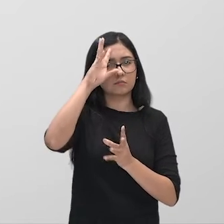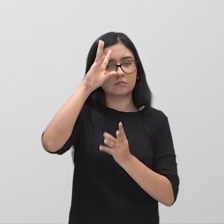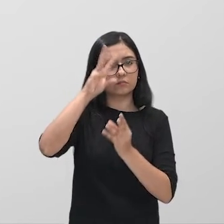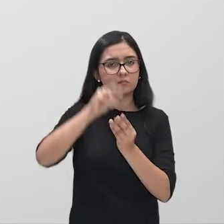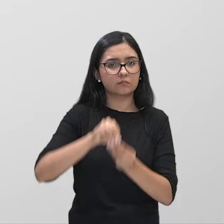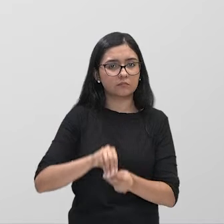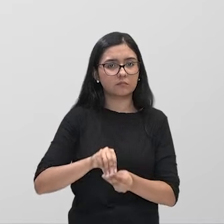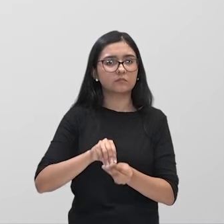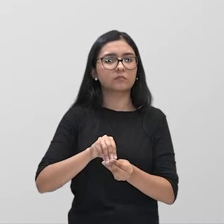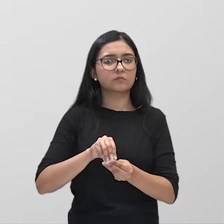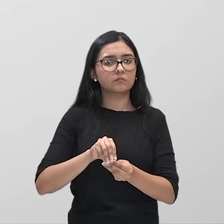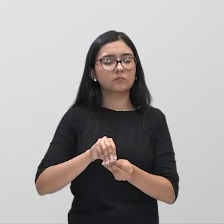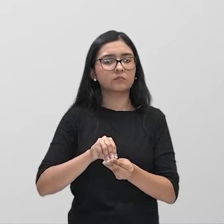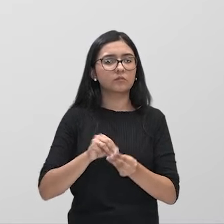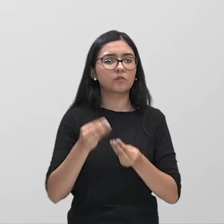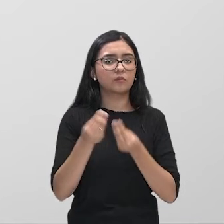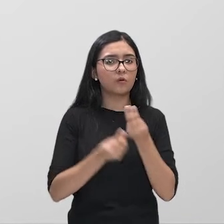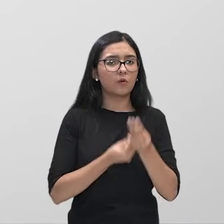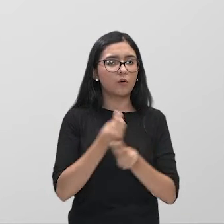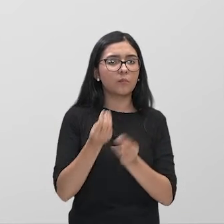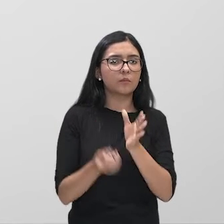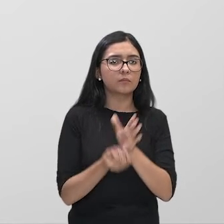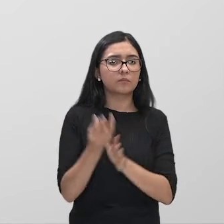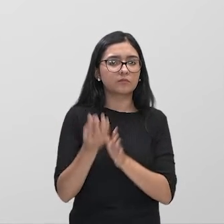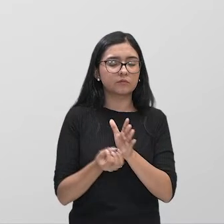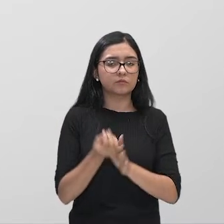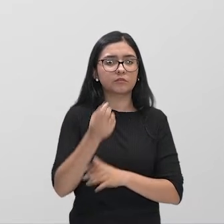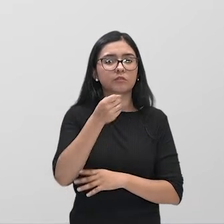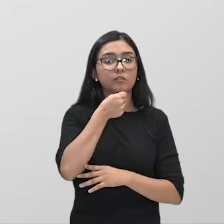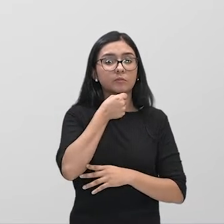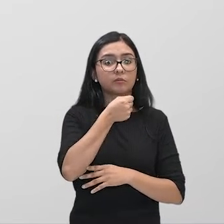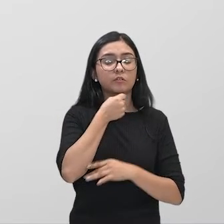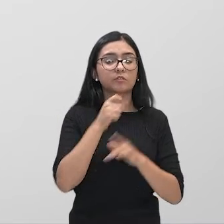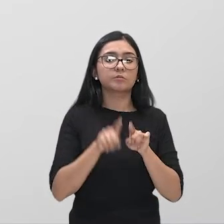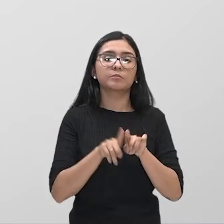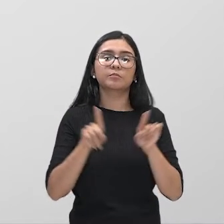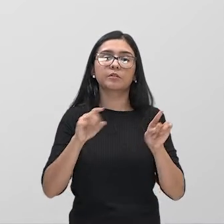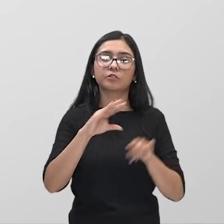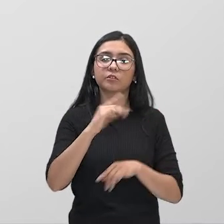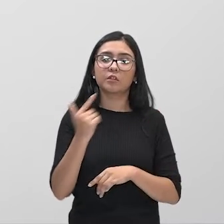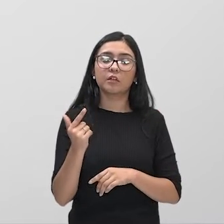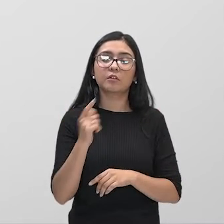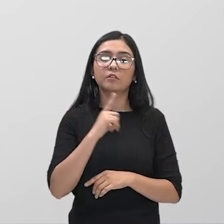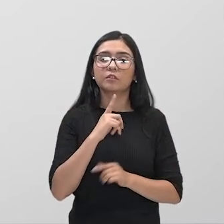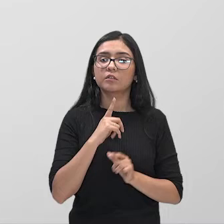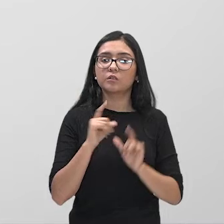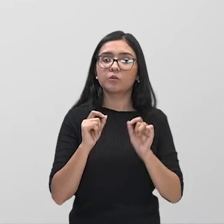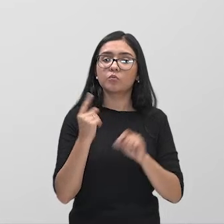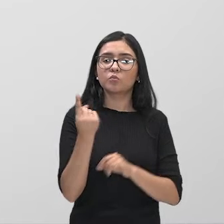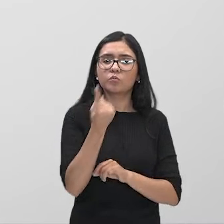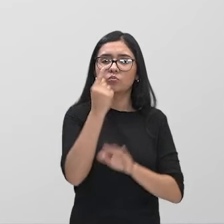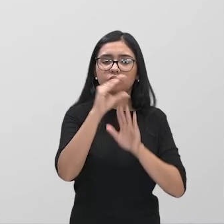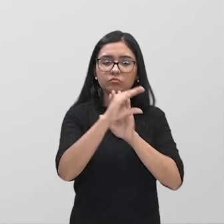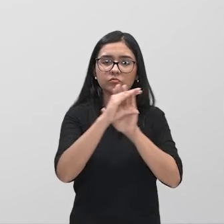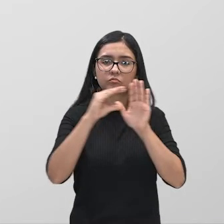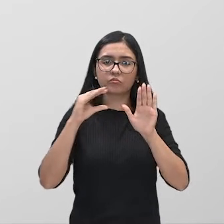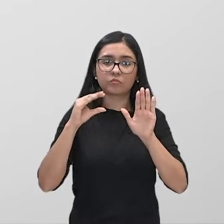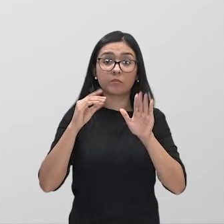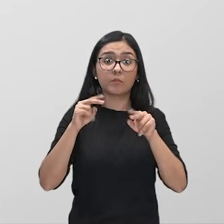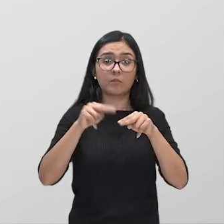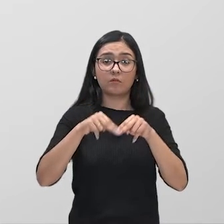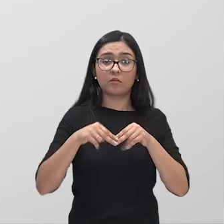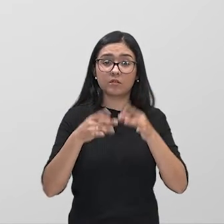a ideia de como é feita uma reportagem, mas claro que aí nós temos somente um trecho, porque ela é